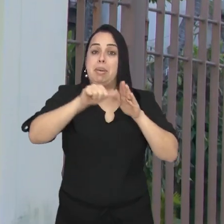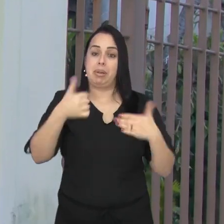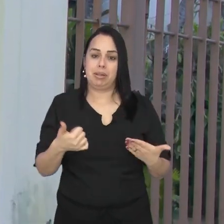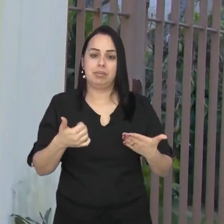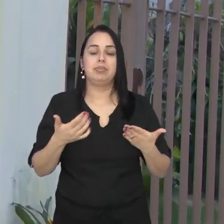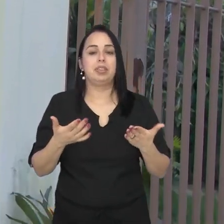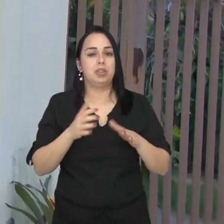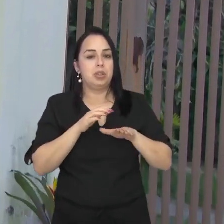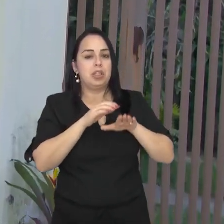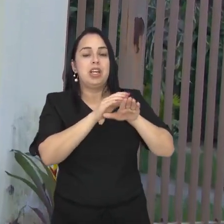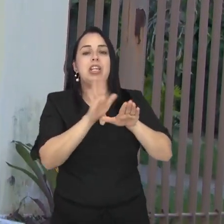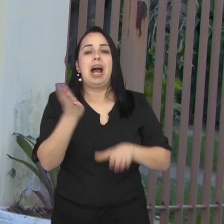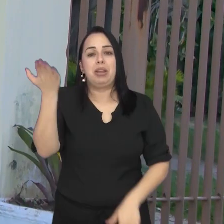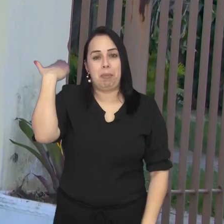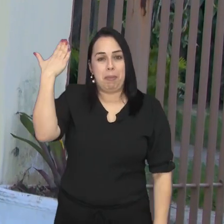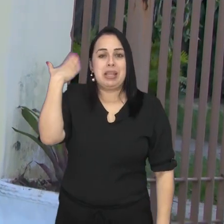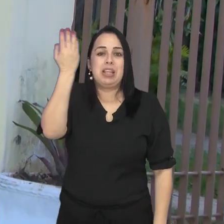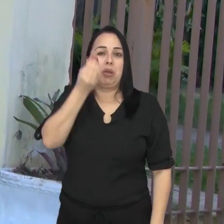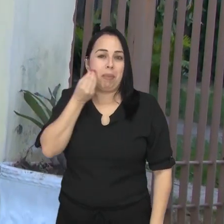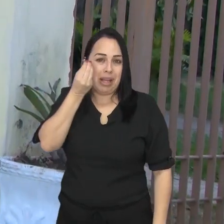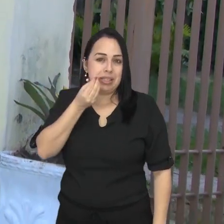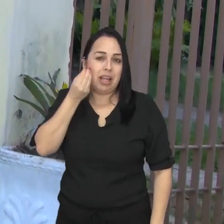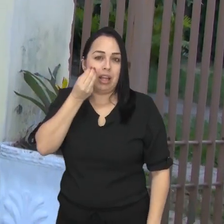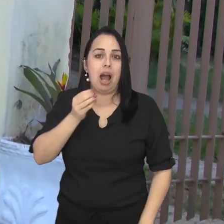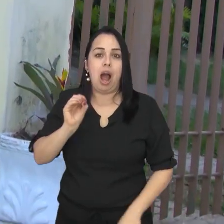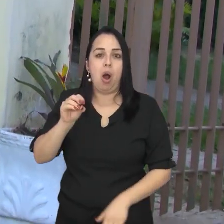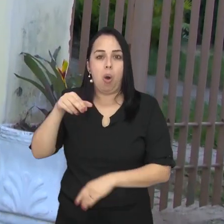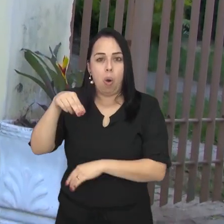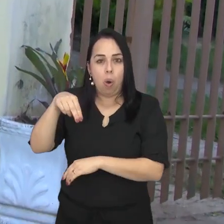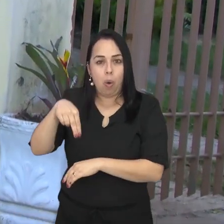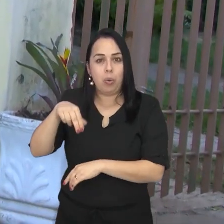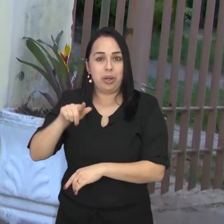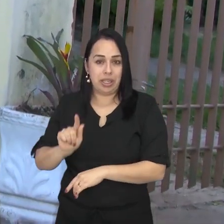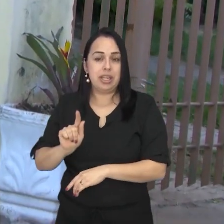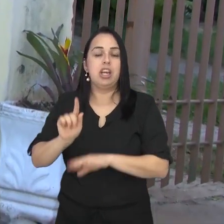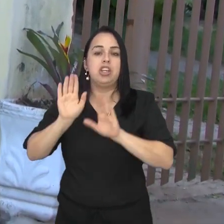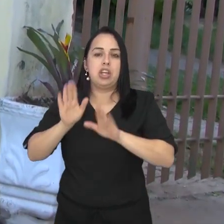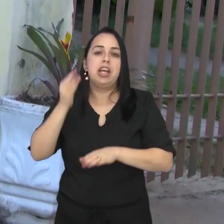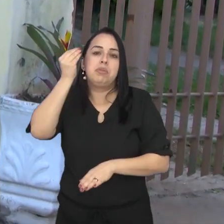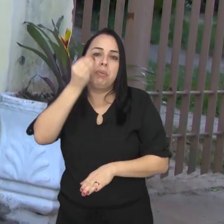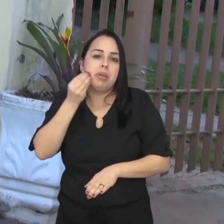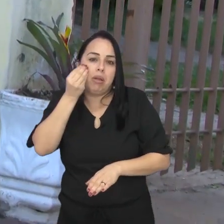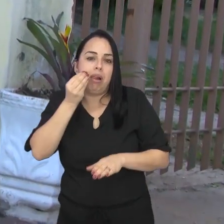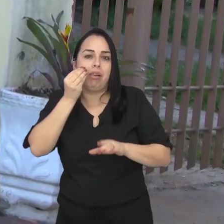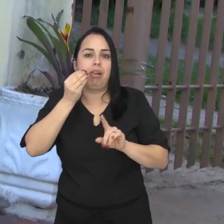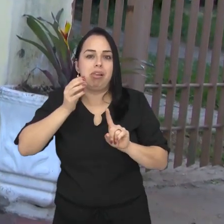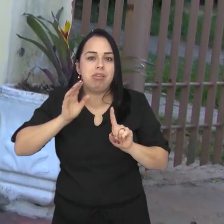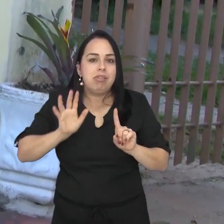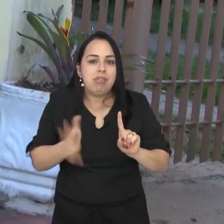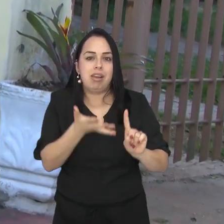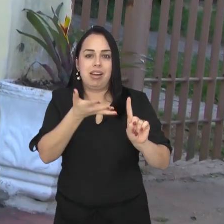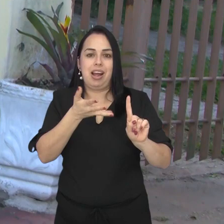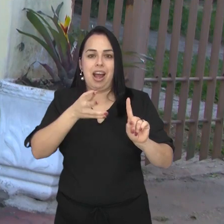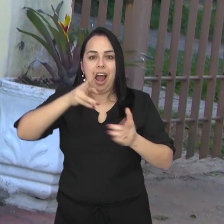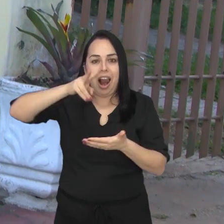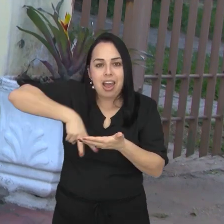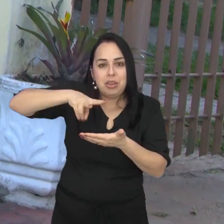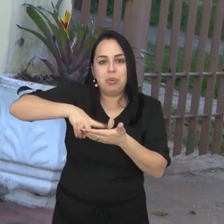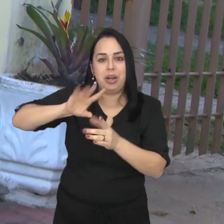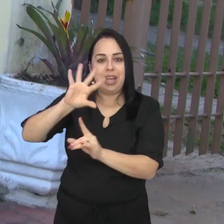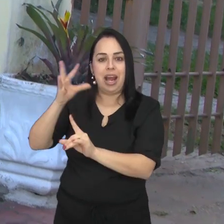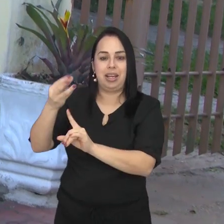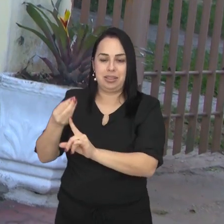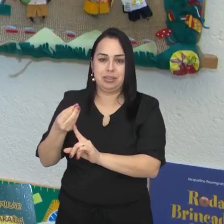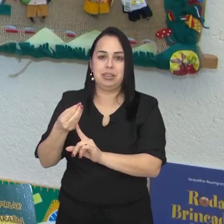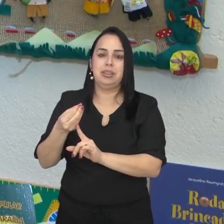E esse formato itinerante já foi experimentado por uma ONG da cidade que desenvolve projetos de incentivo à leitura e